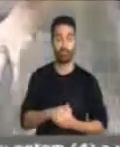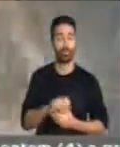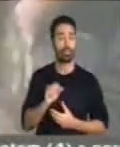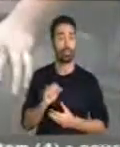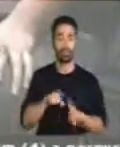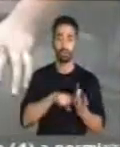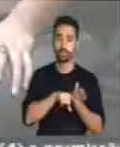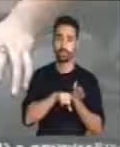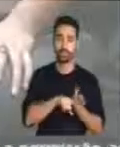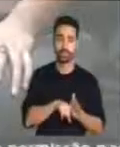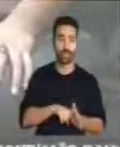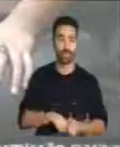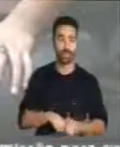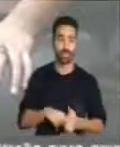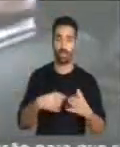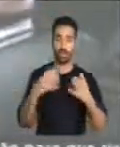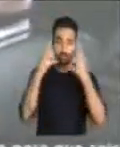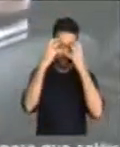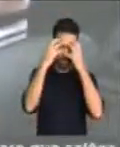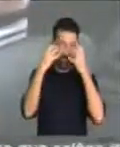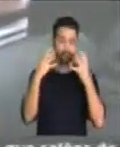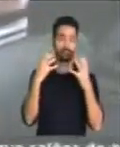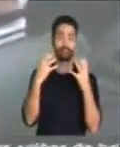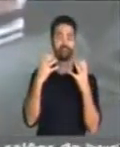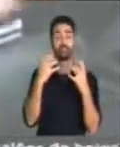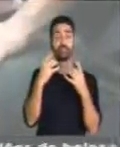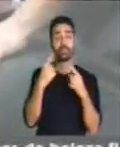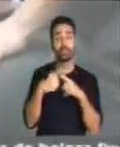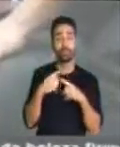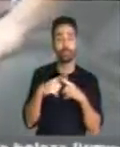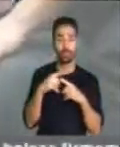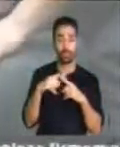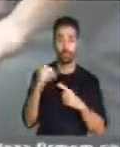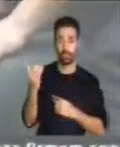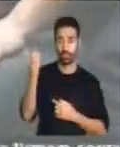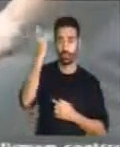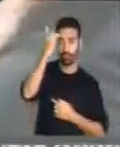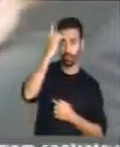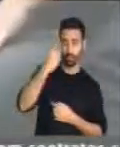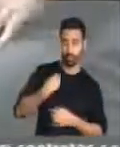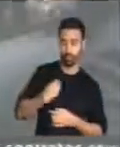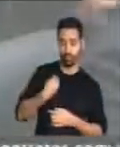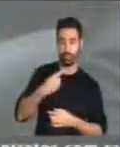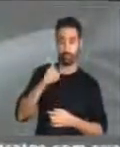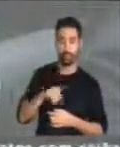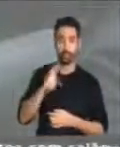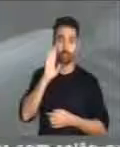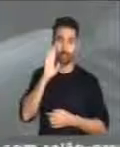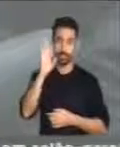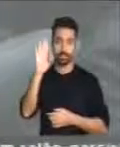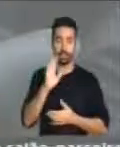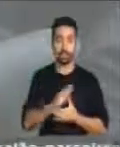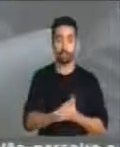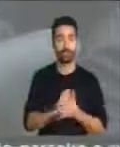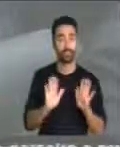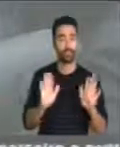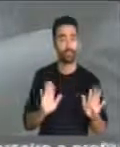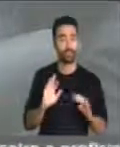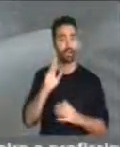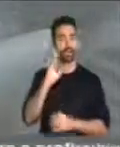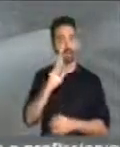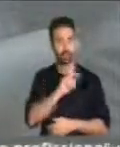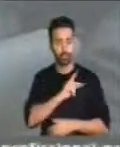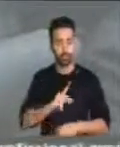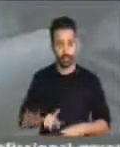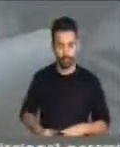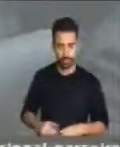o exame local e acompanharmos, porque o dom da vida é o principal dom que nós temos. Mas, senhor presidente, eu me alongo,